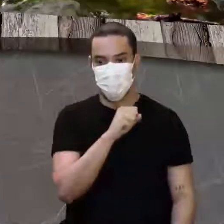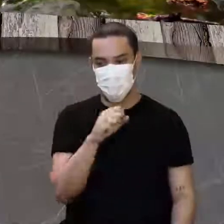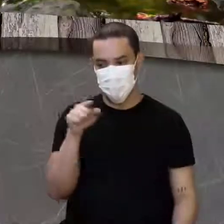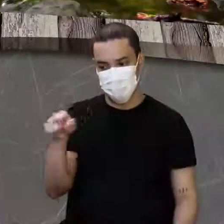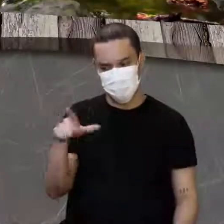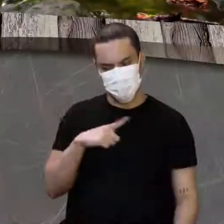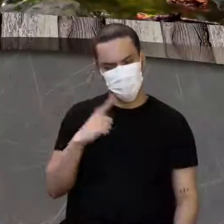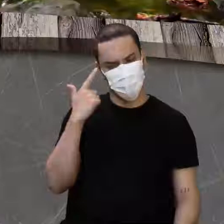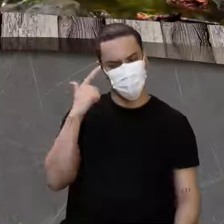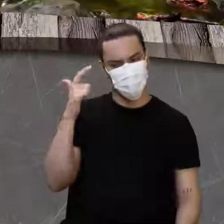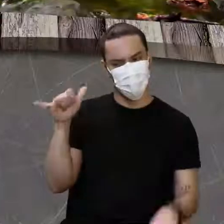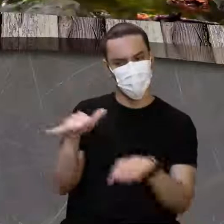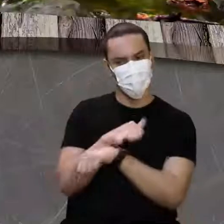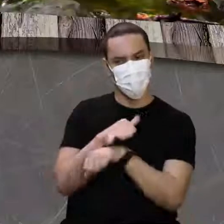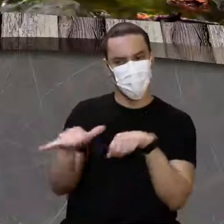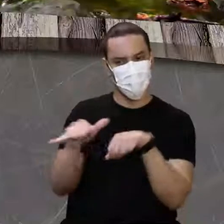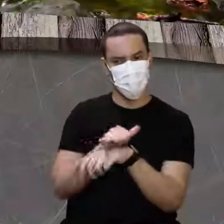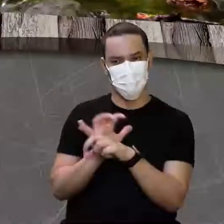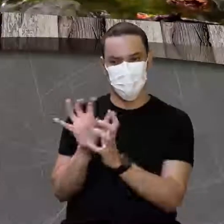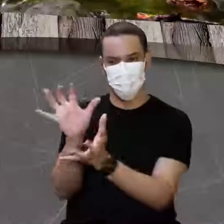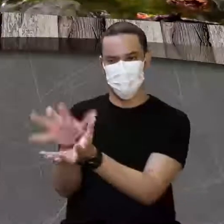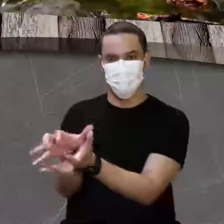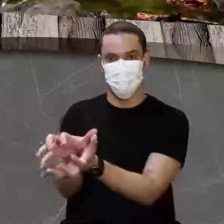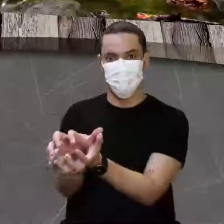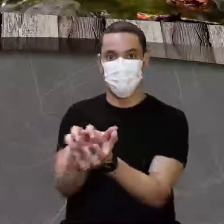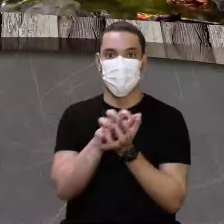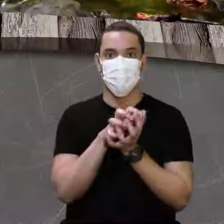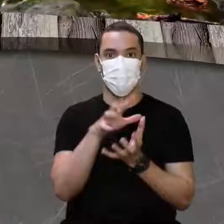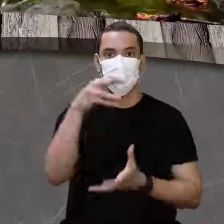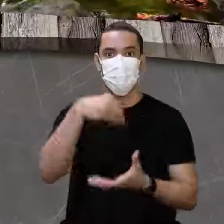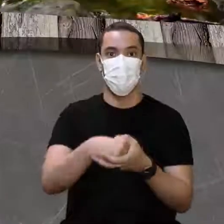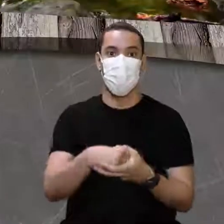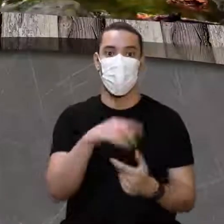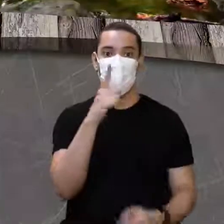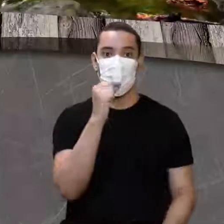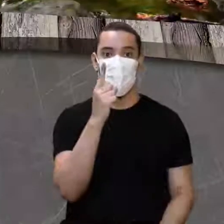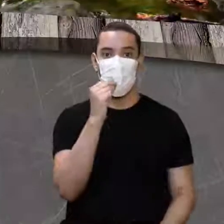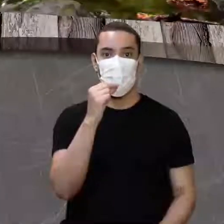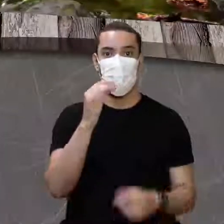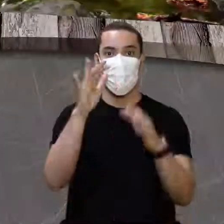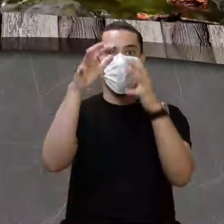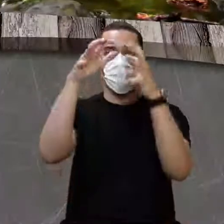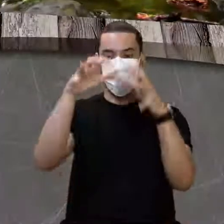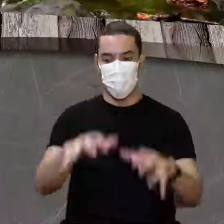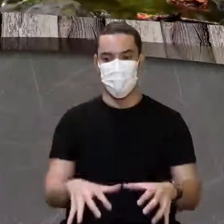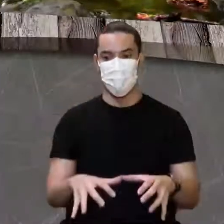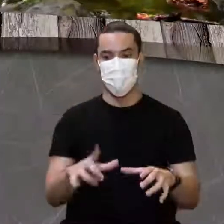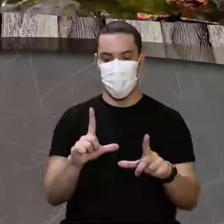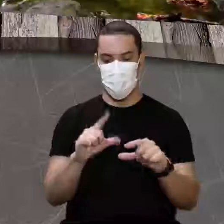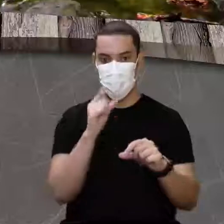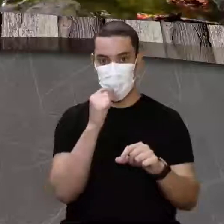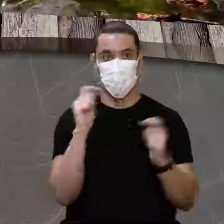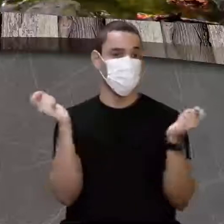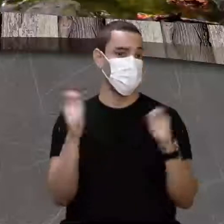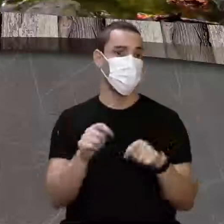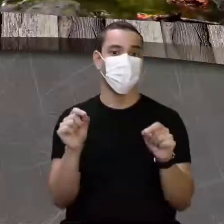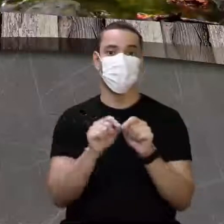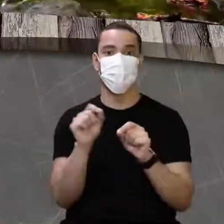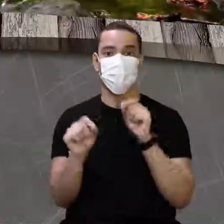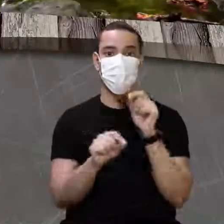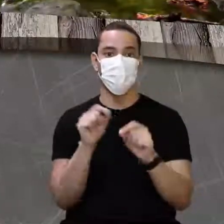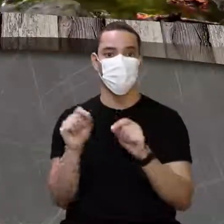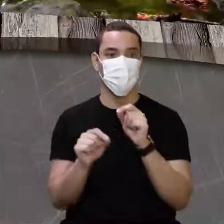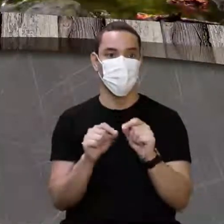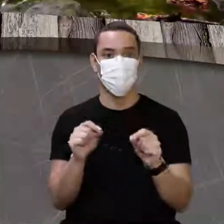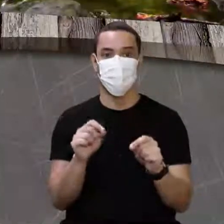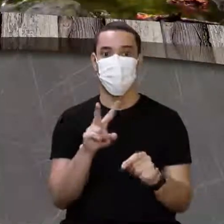presa do lado de fora, ele vai arrastar para dentro da água e levar para o fundo. E lá no fundo ele vai